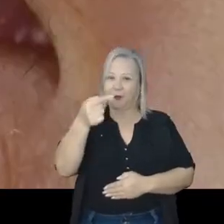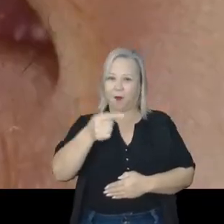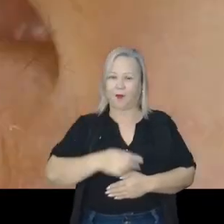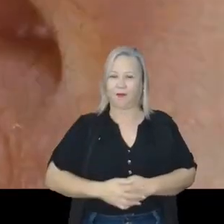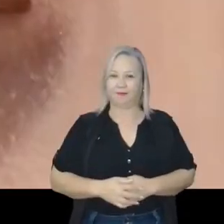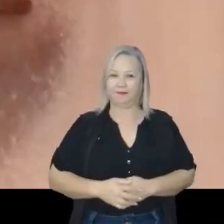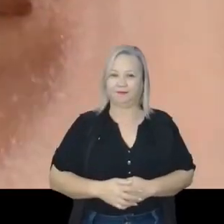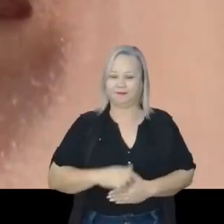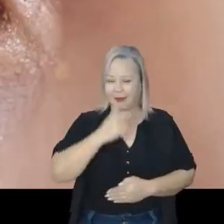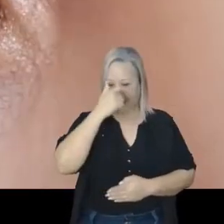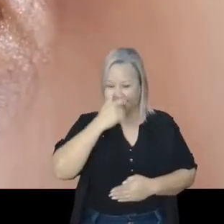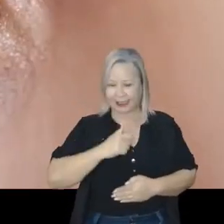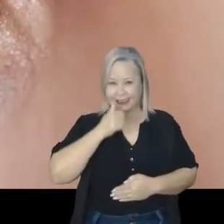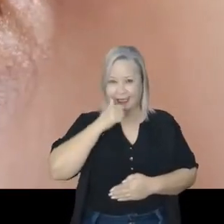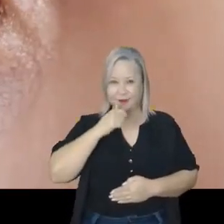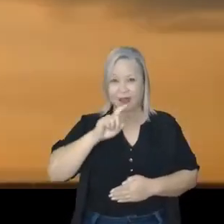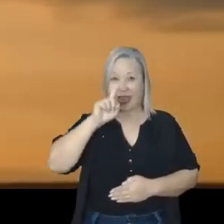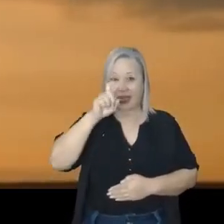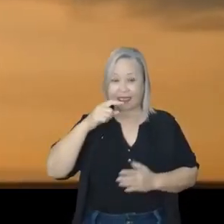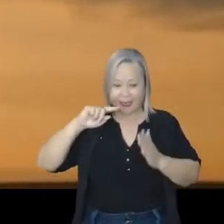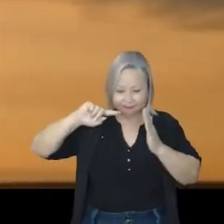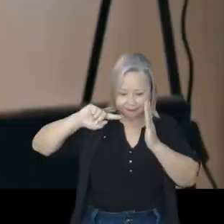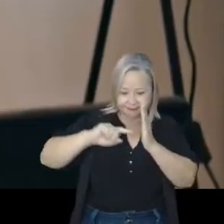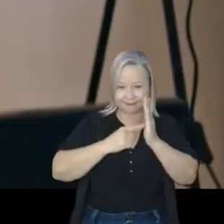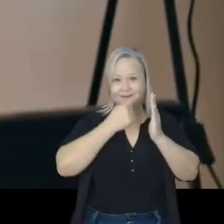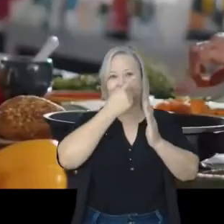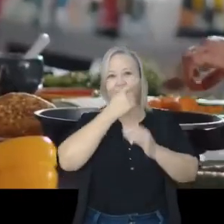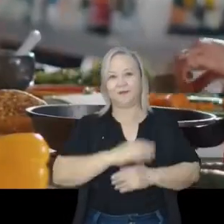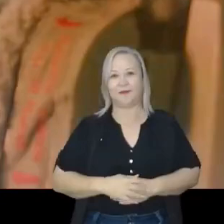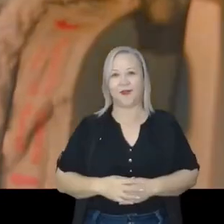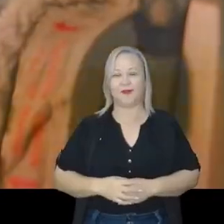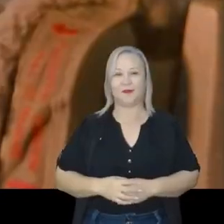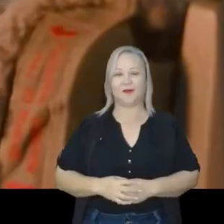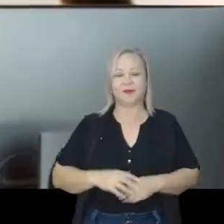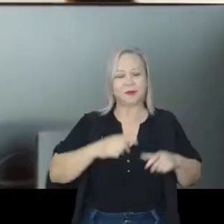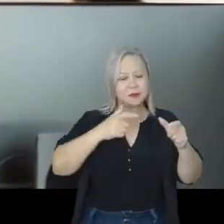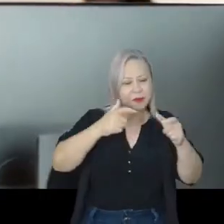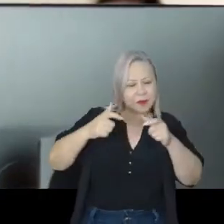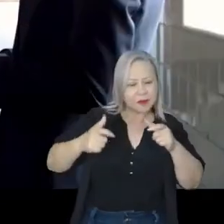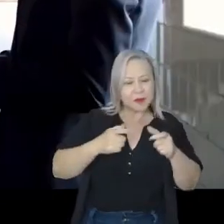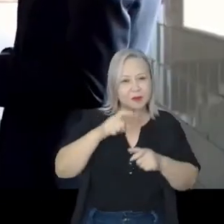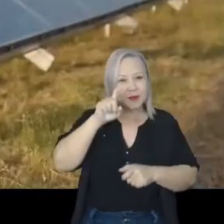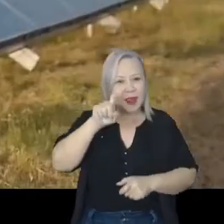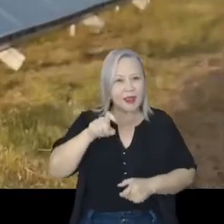é ser e ponto. E o nosso lugar é em todo lugar.